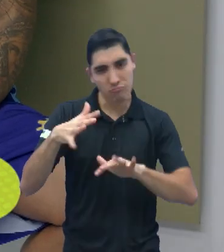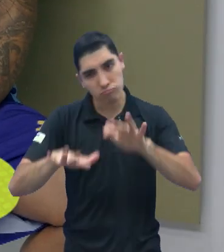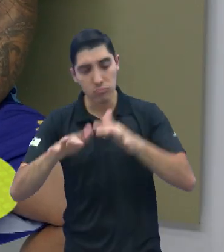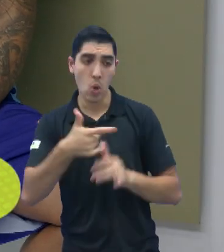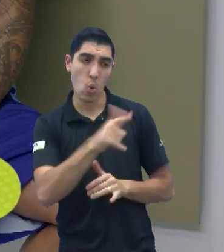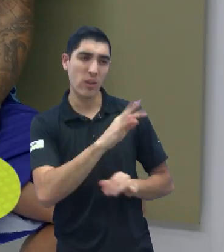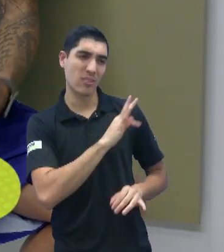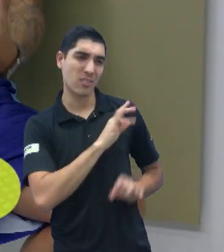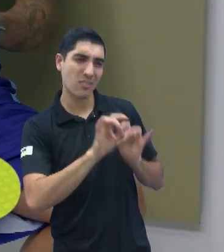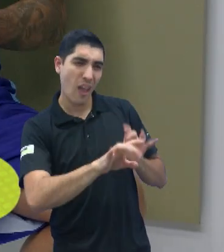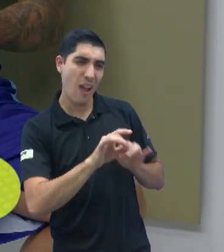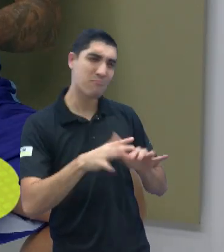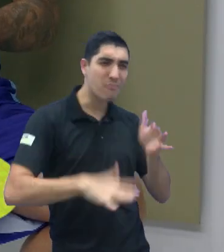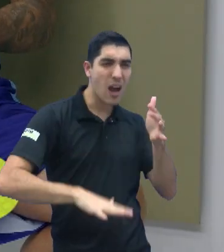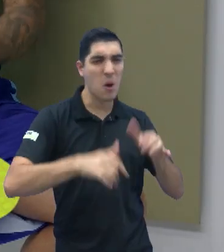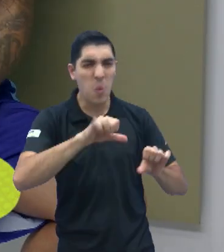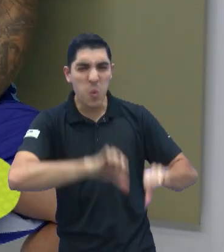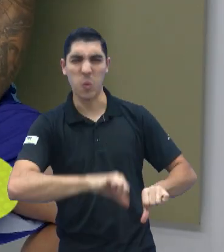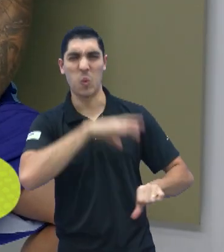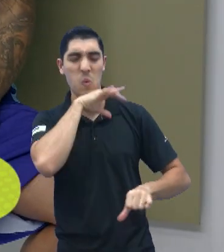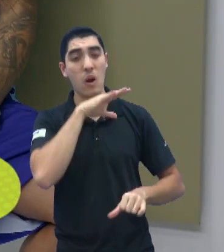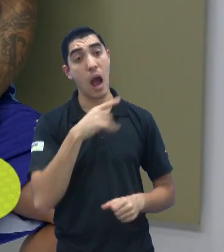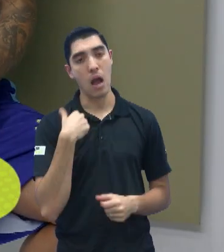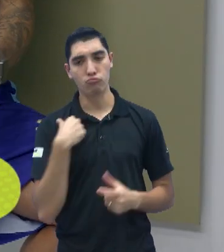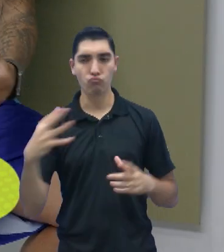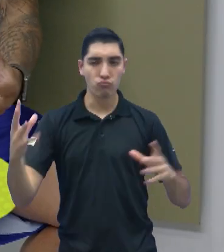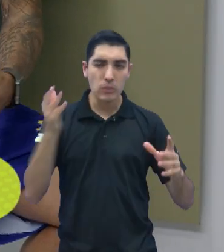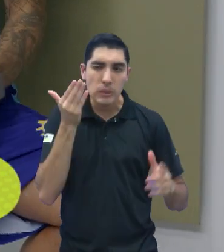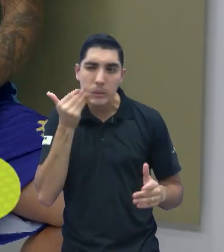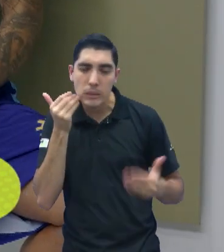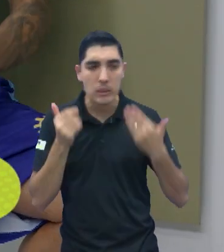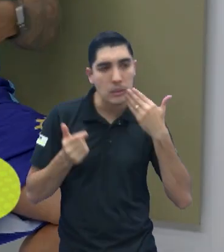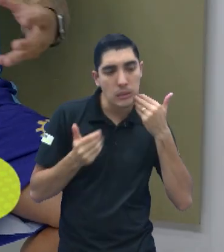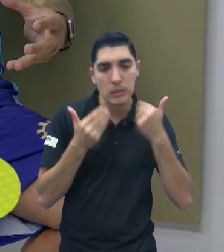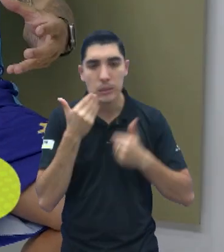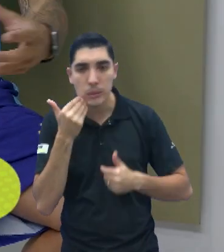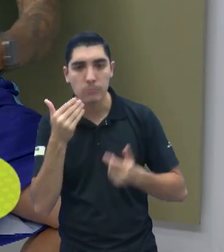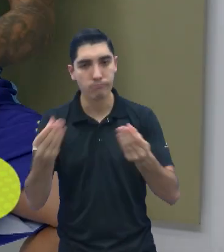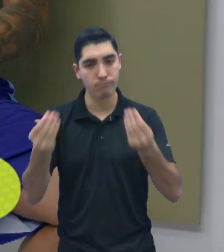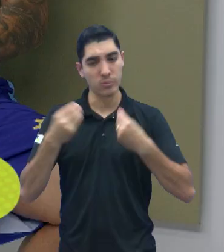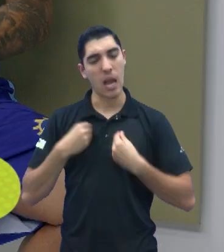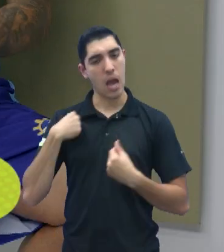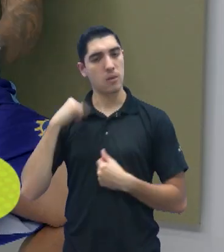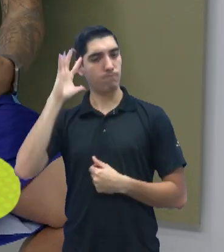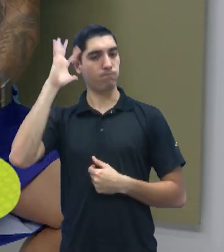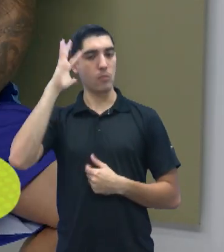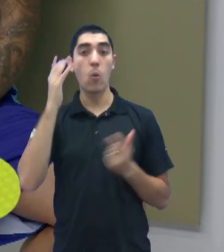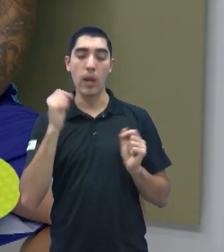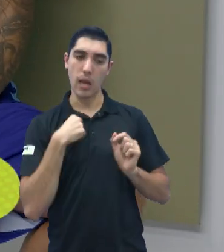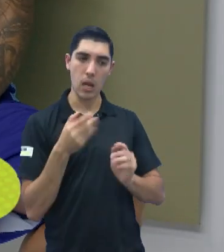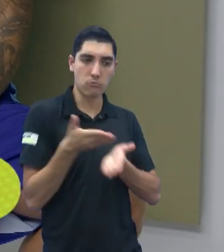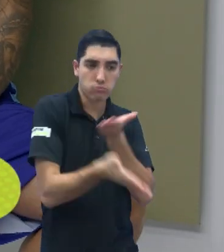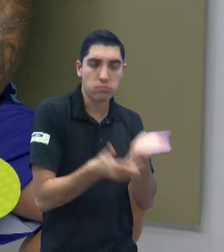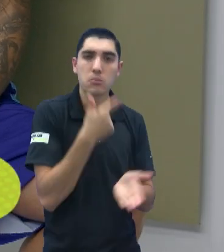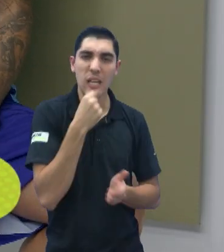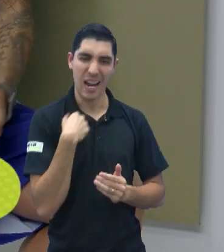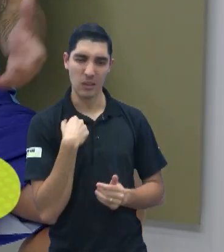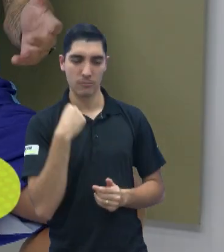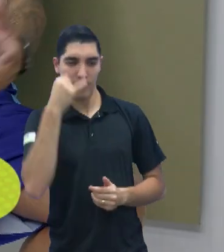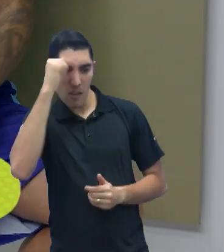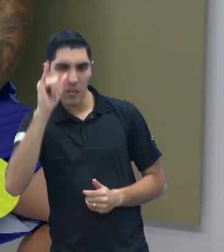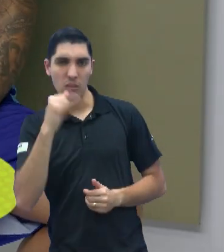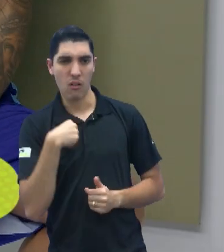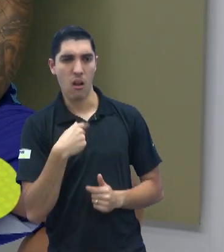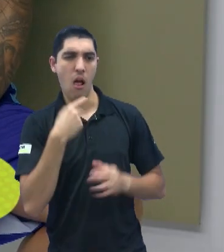unir tudo nisso aí e por mim, né? Às vezes até eu fico pensando, será que eu não falei demais? Será que eu não fiz isso? Será que eu não fiz aquilo, sabe? É uma coisa que a